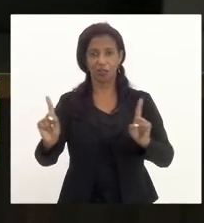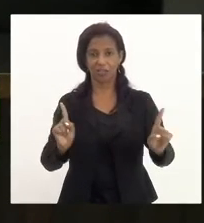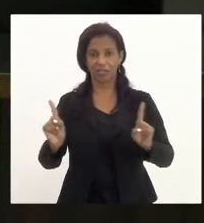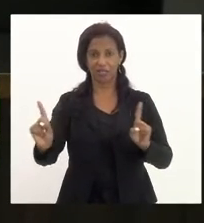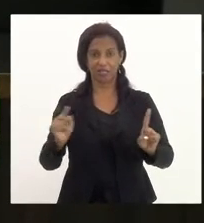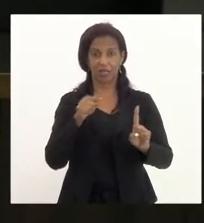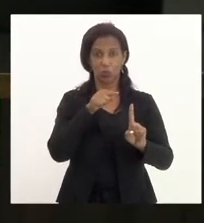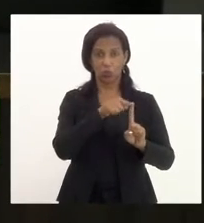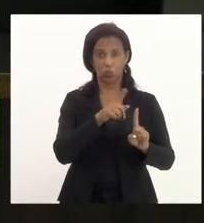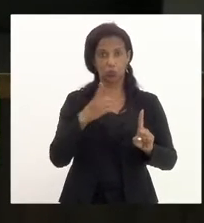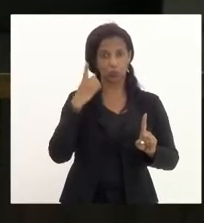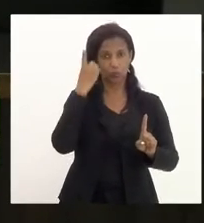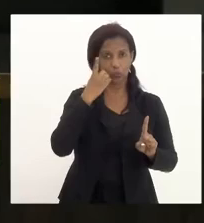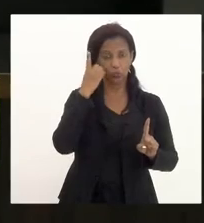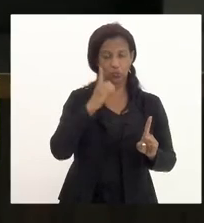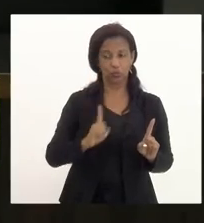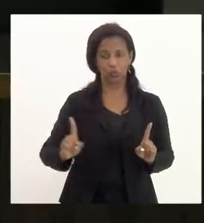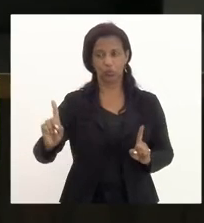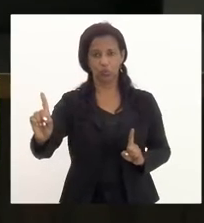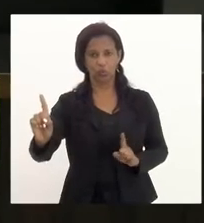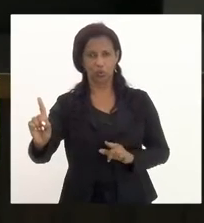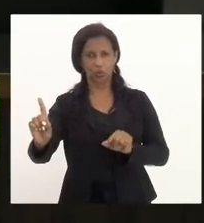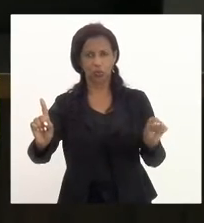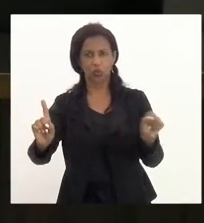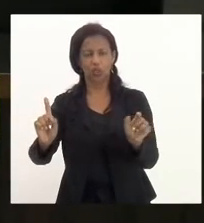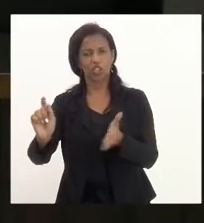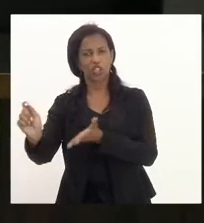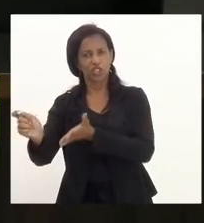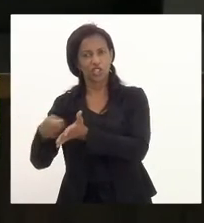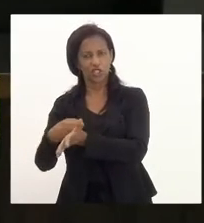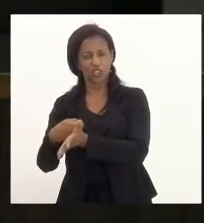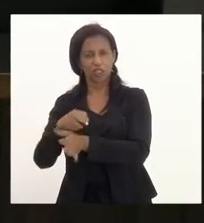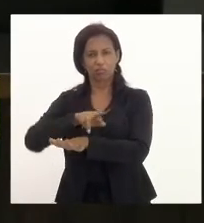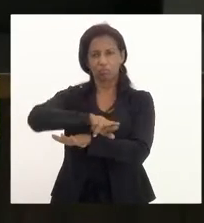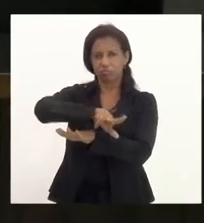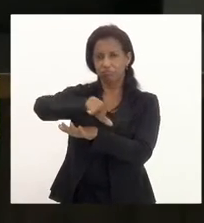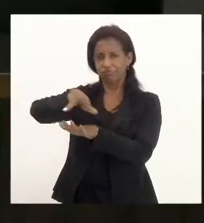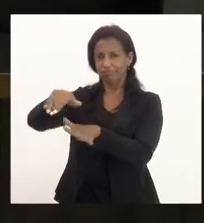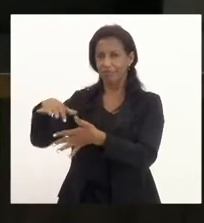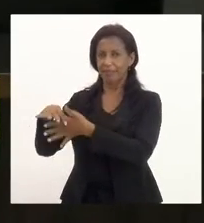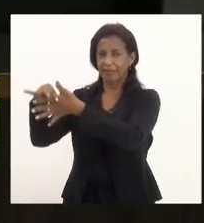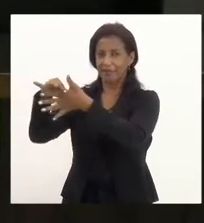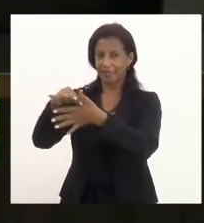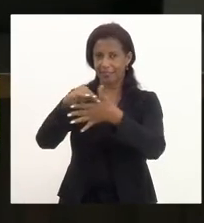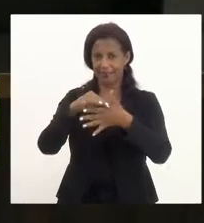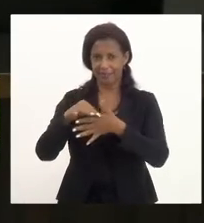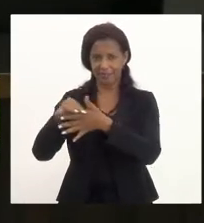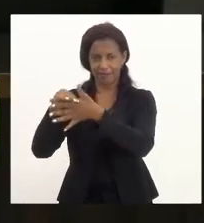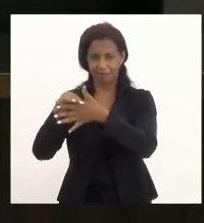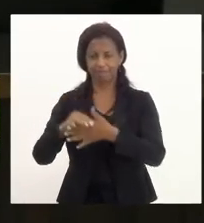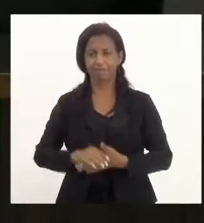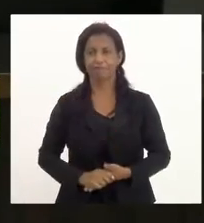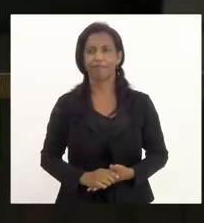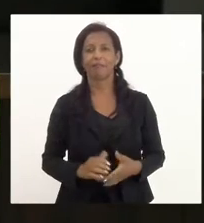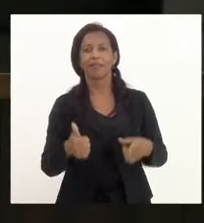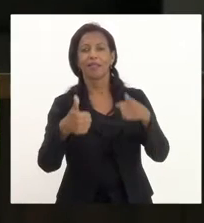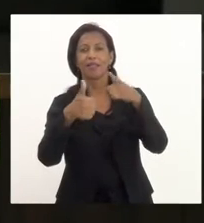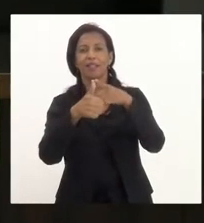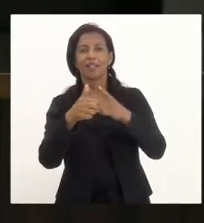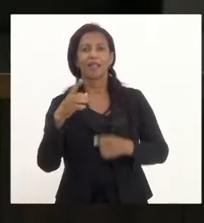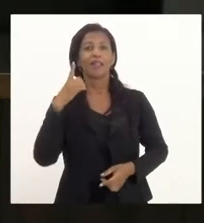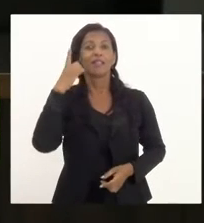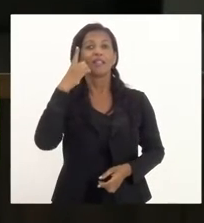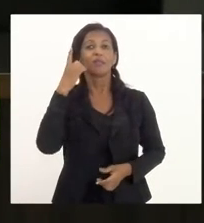um deputado e um escrito das diversas representações primeira